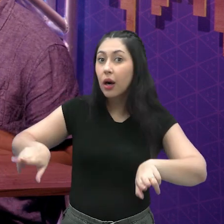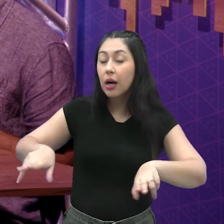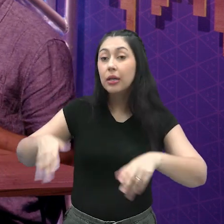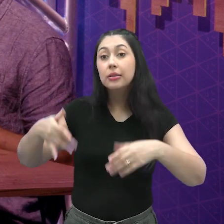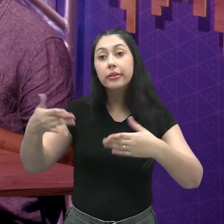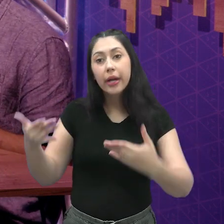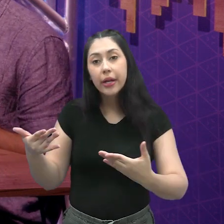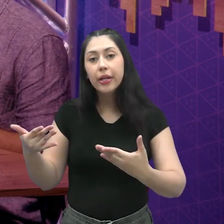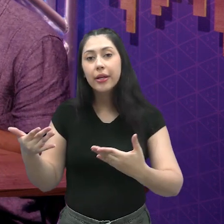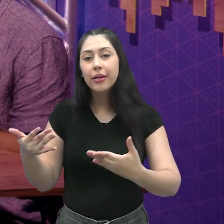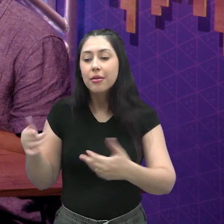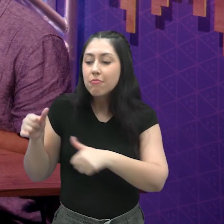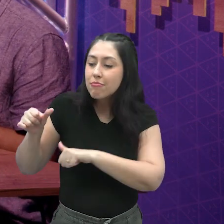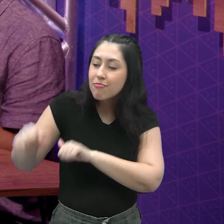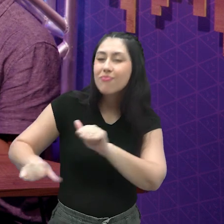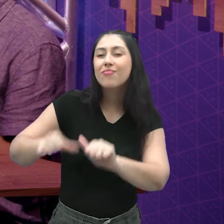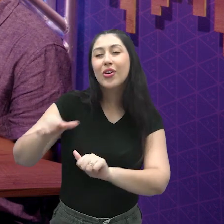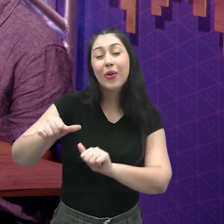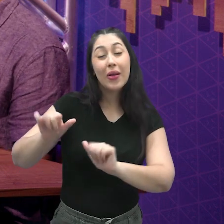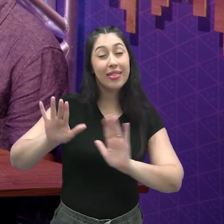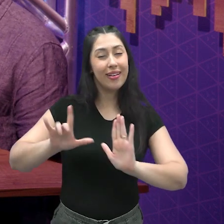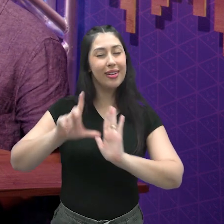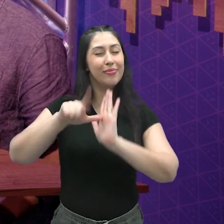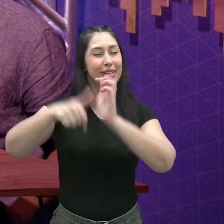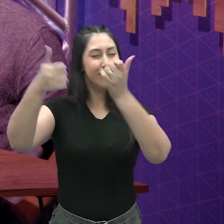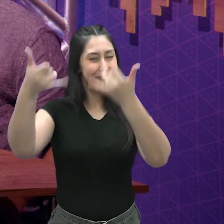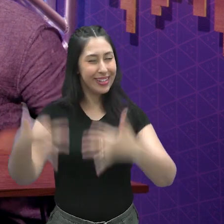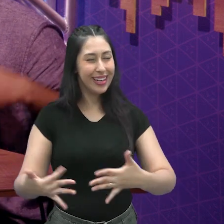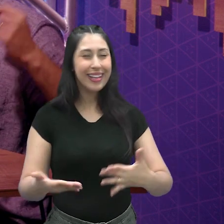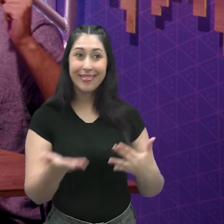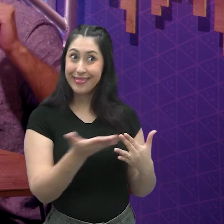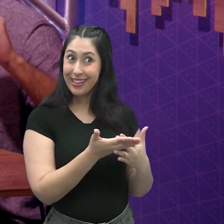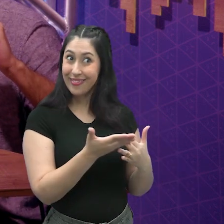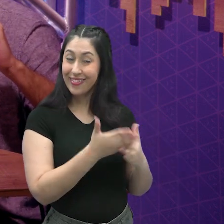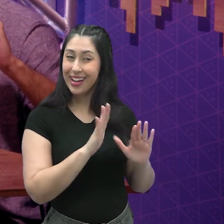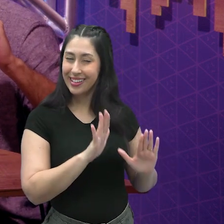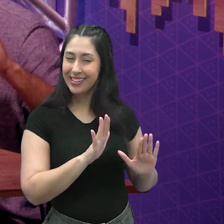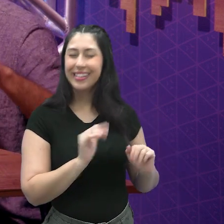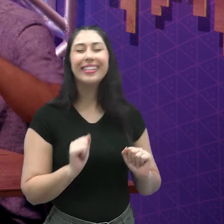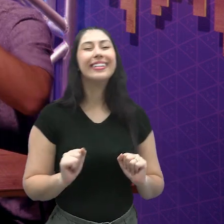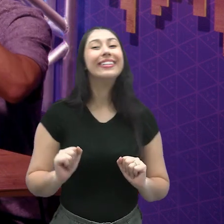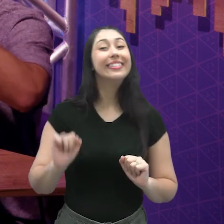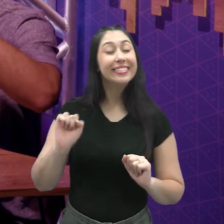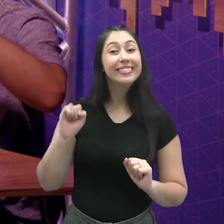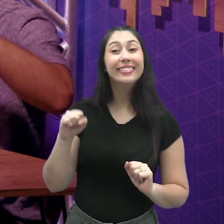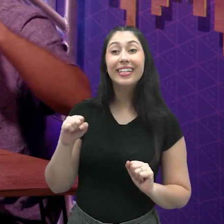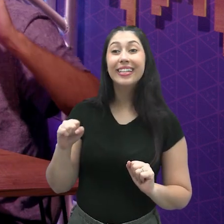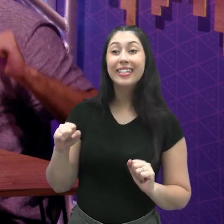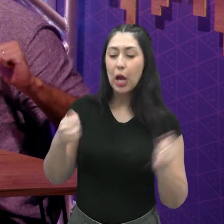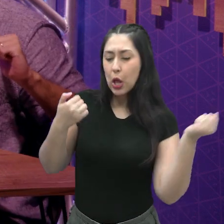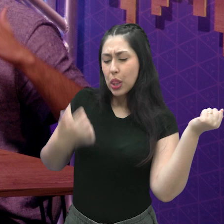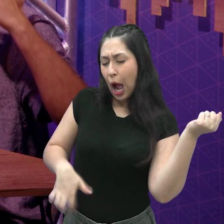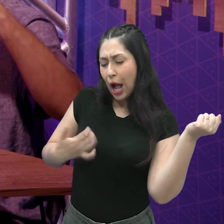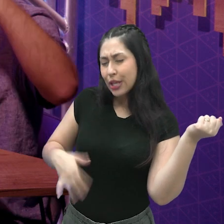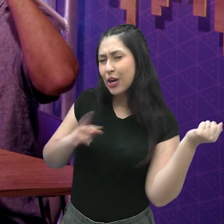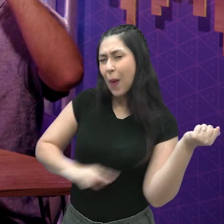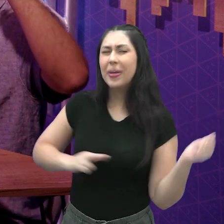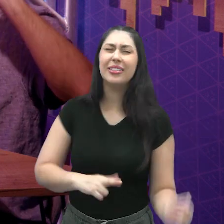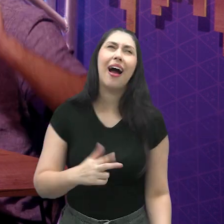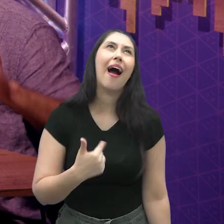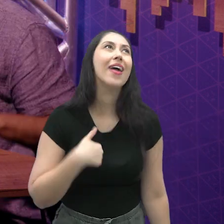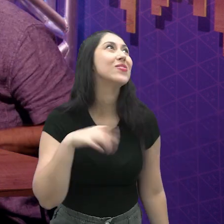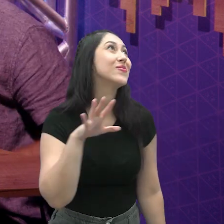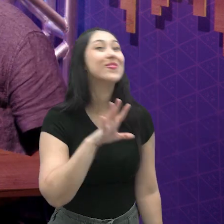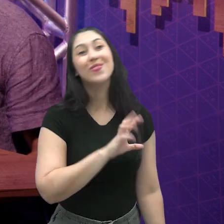mais. Sim. E aí vem uma outra fase que a gente vai falar daqui a pouquinho, Depois do intervalo. que é a frase do Sertanejo